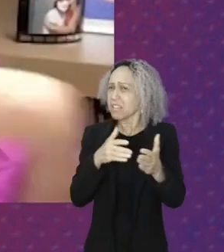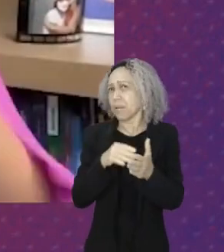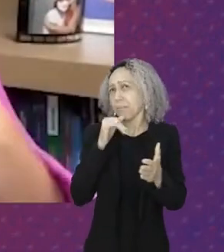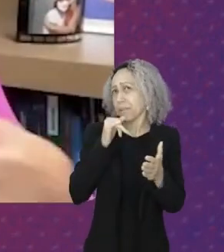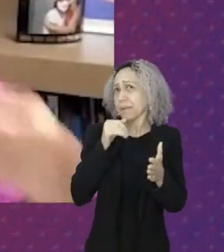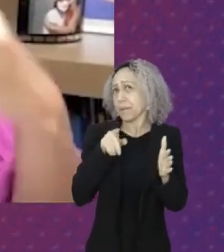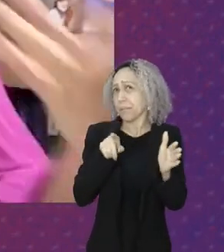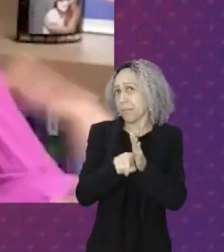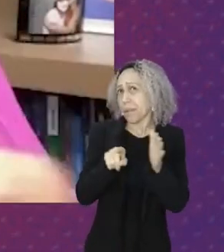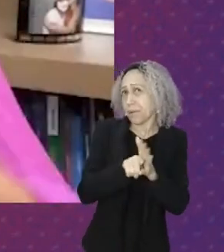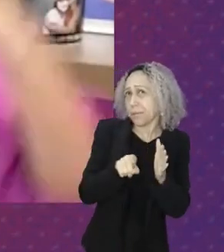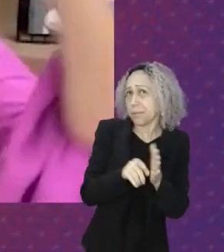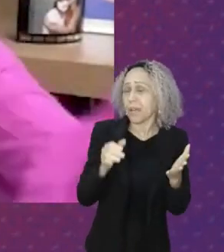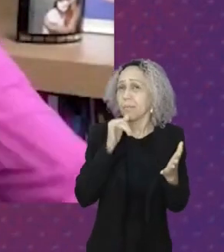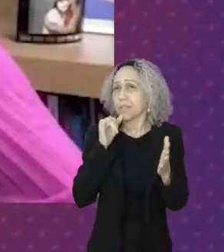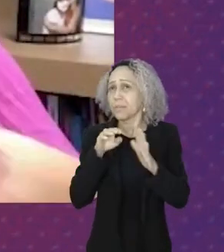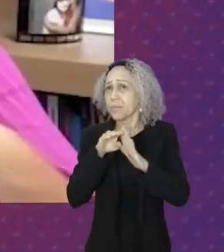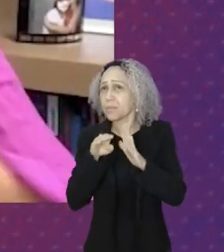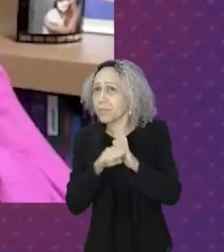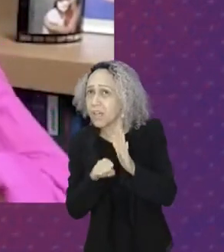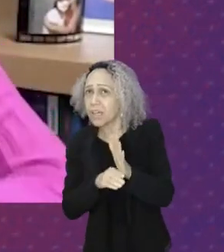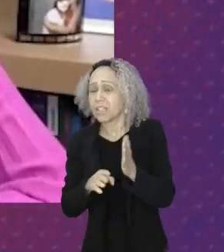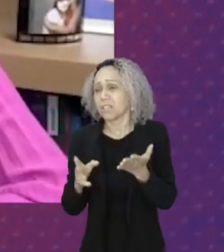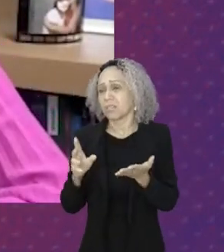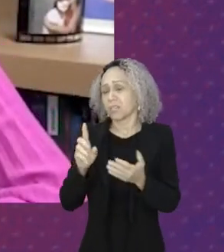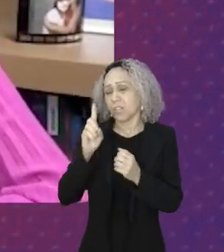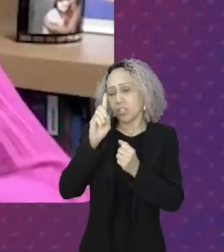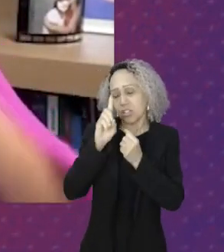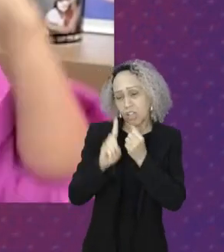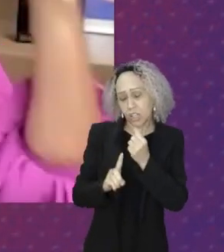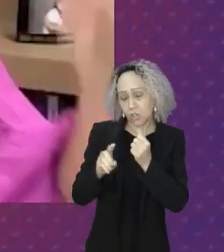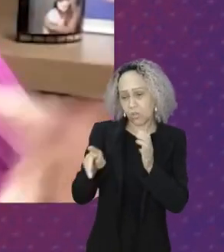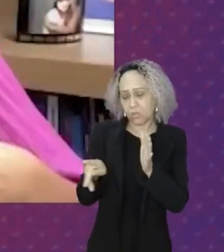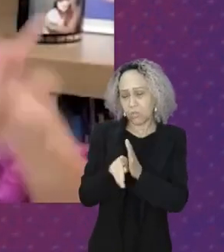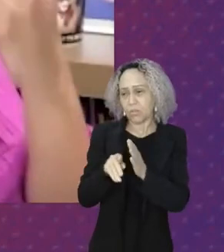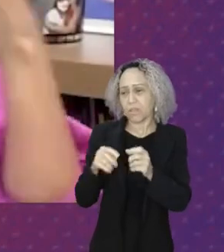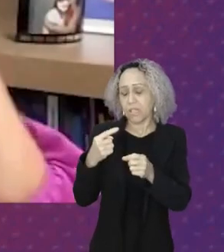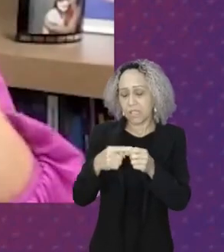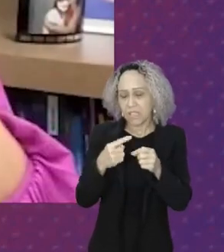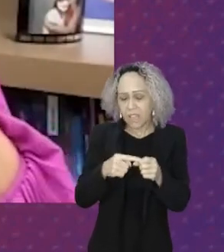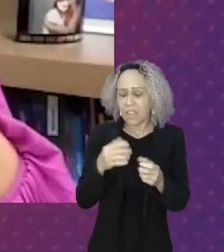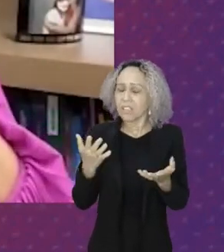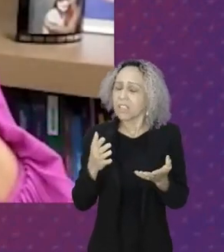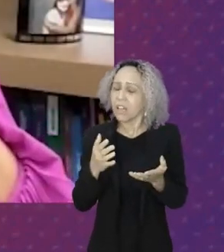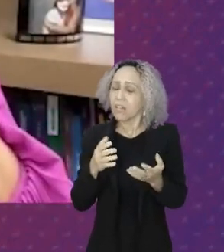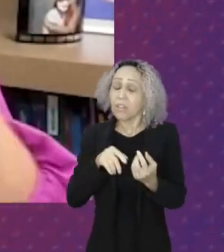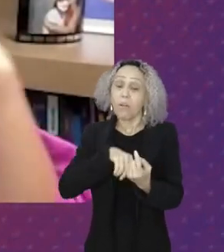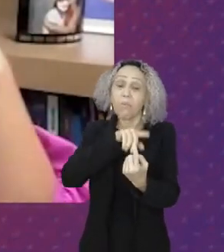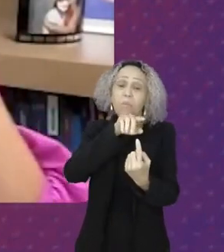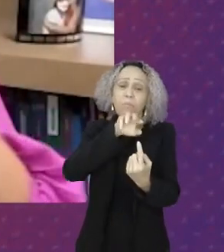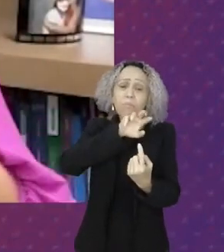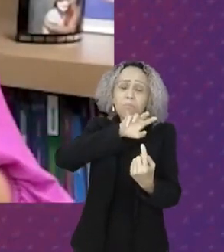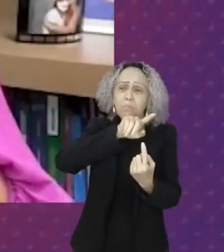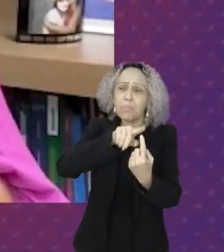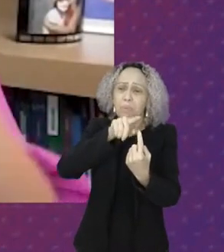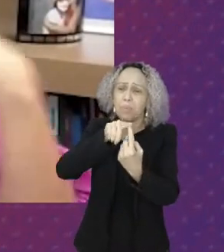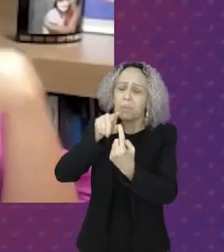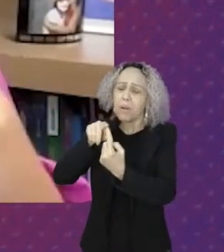planos importantes, a exemplo de plano diretores nas cidades, né? Então, se você